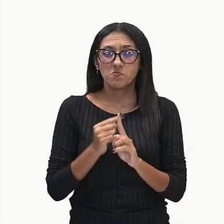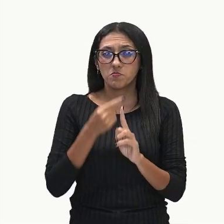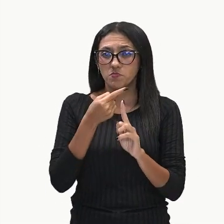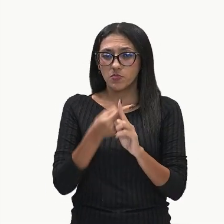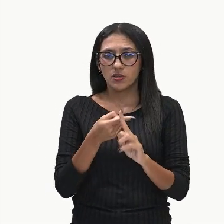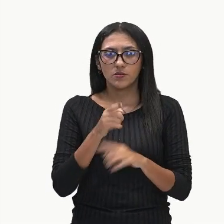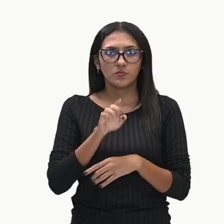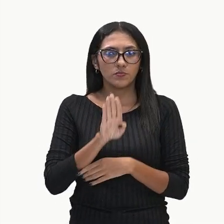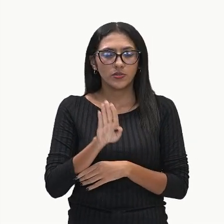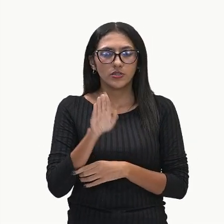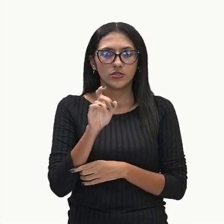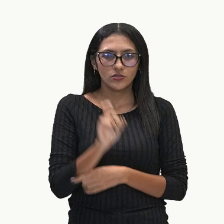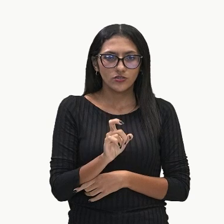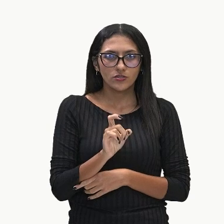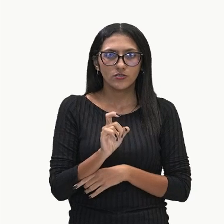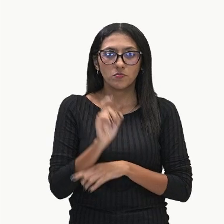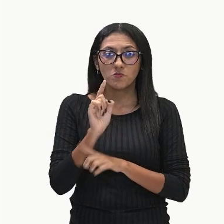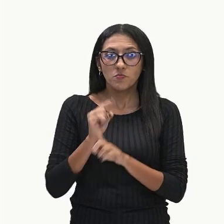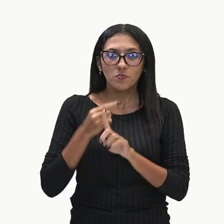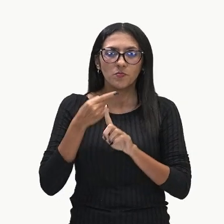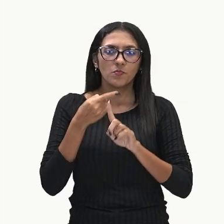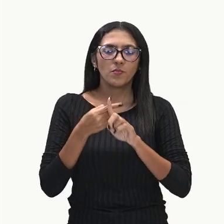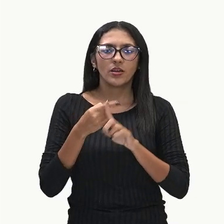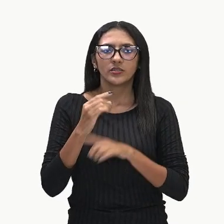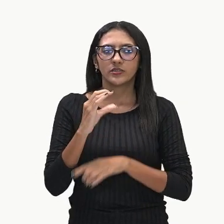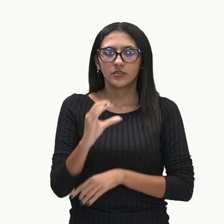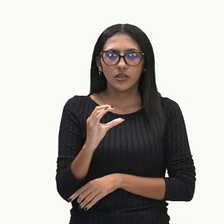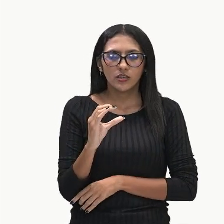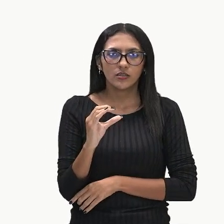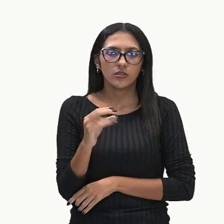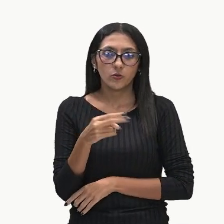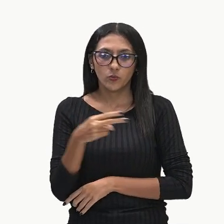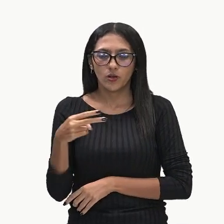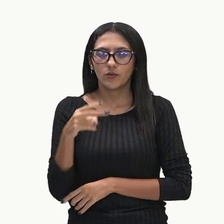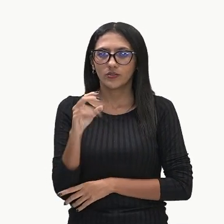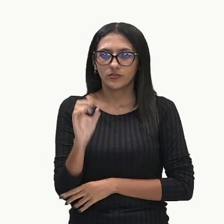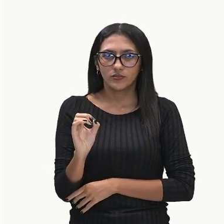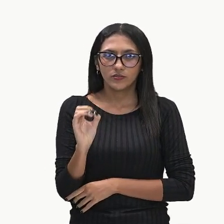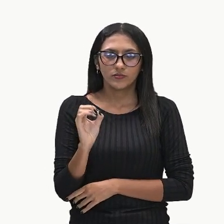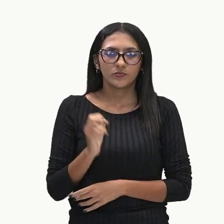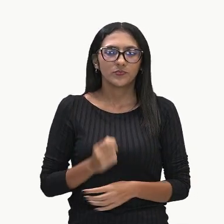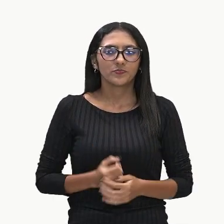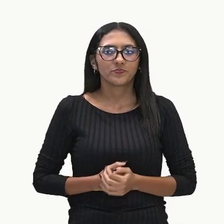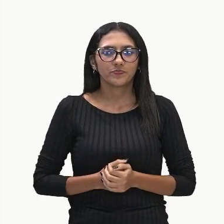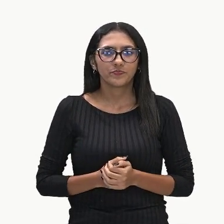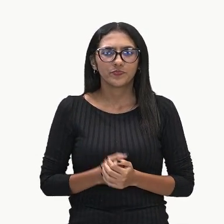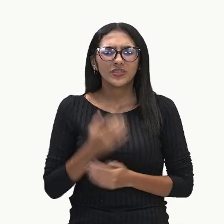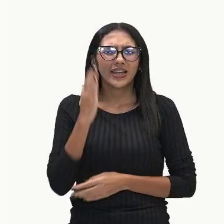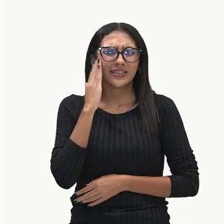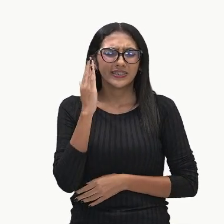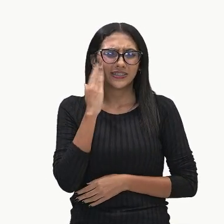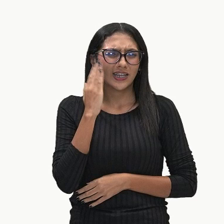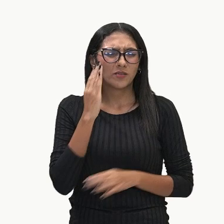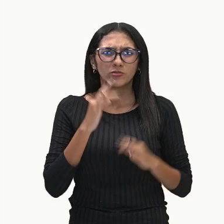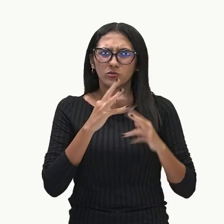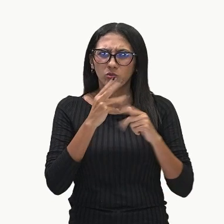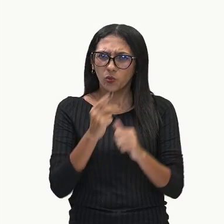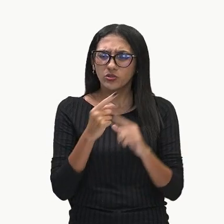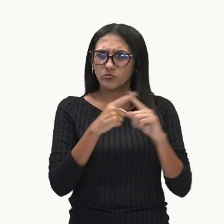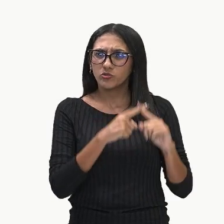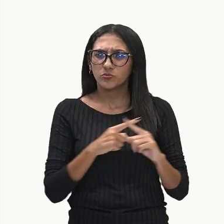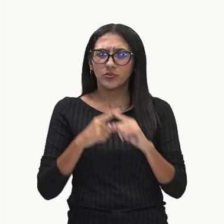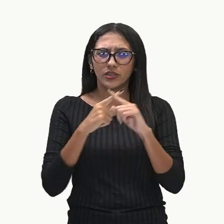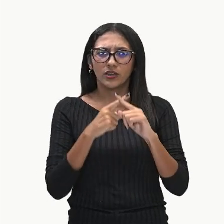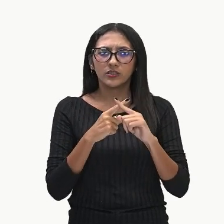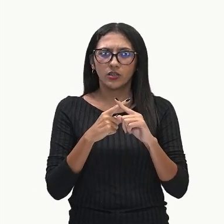bx mais c igual a zero. Sabemos que toda multiplicação por zero é